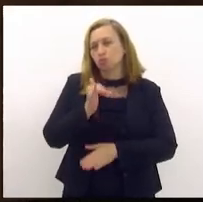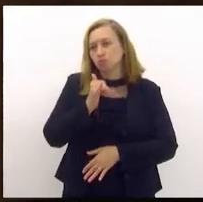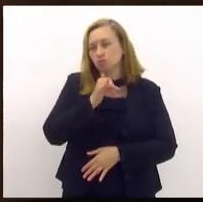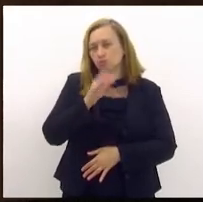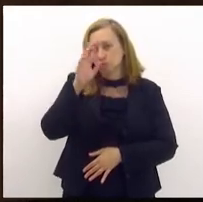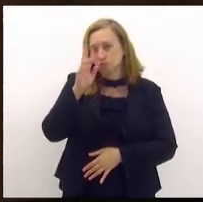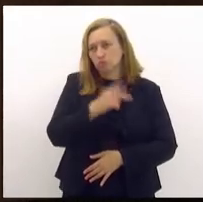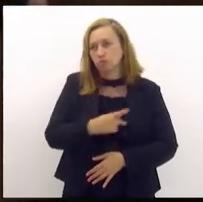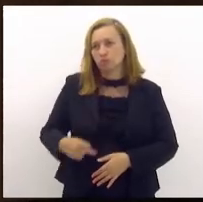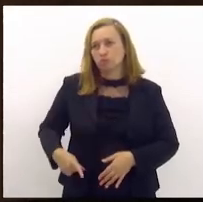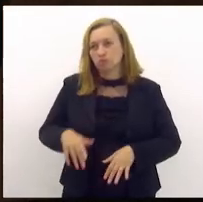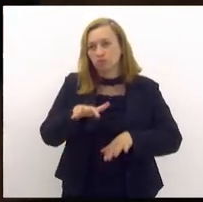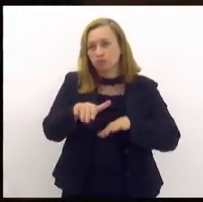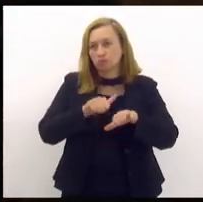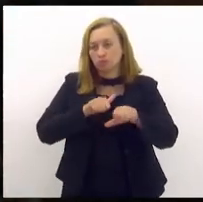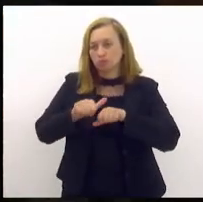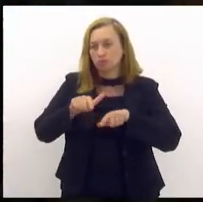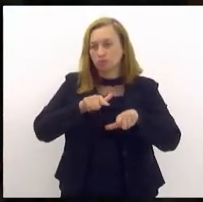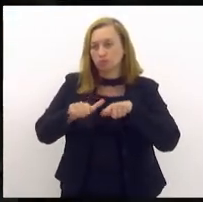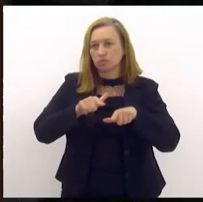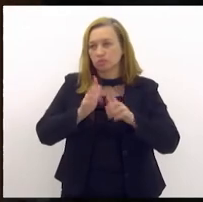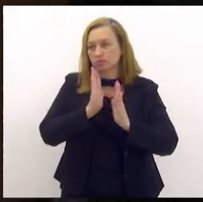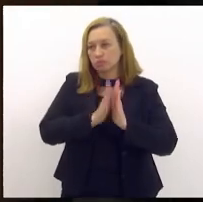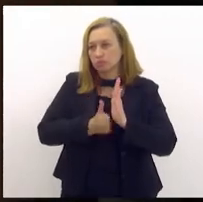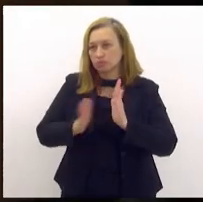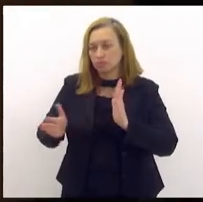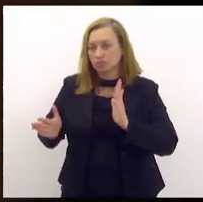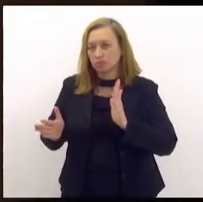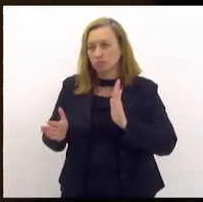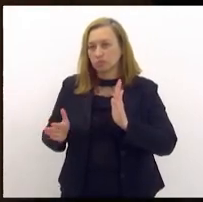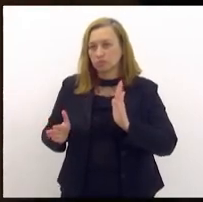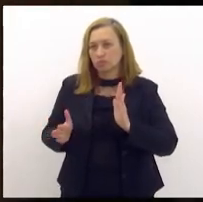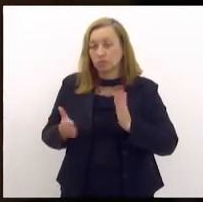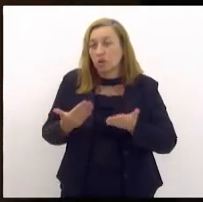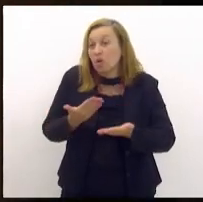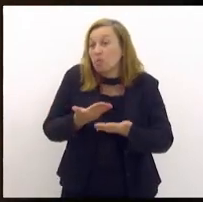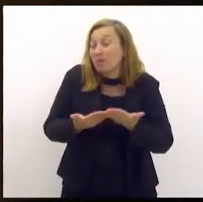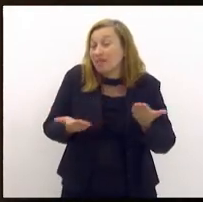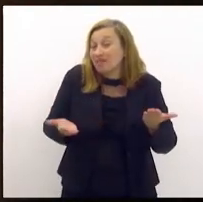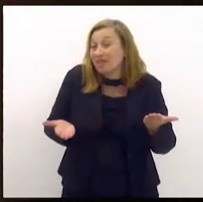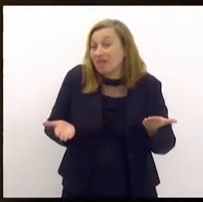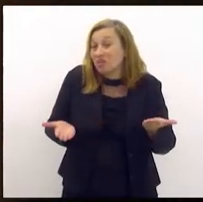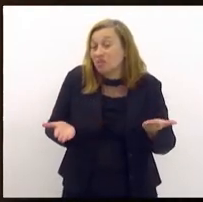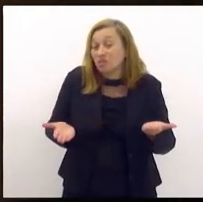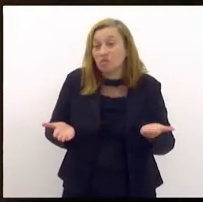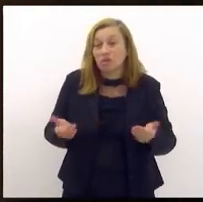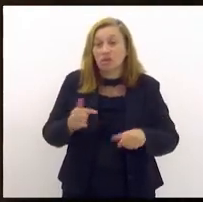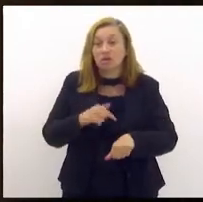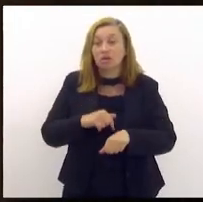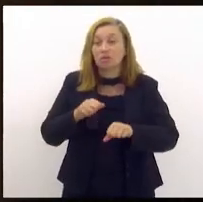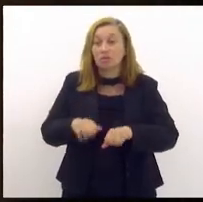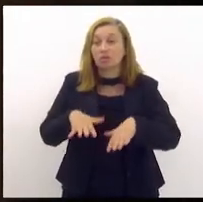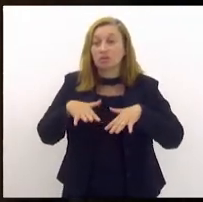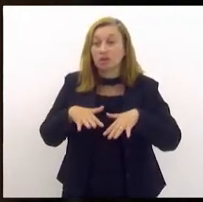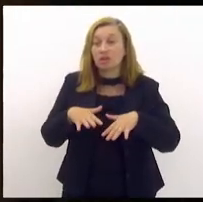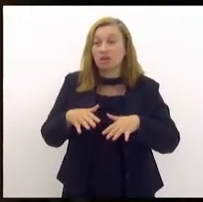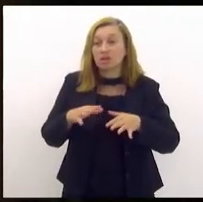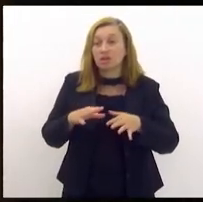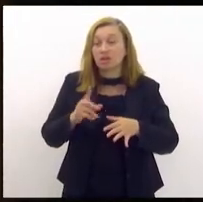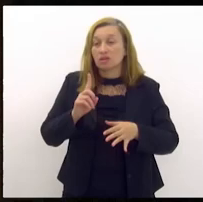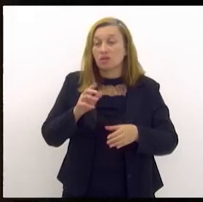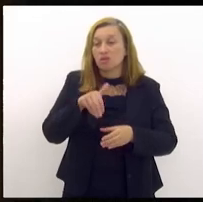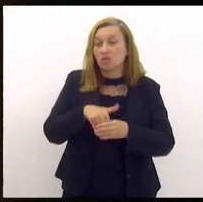os trabalhos à ordem para que a gente possa... Acabei perdendo o time aqui no plenário e deixei de consignar meu